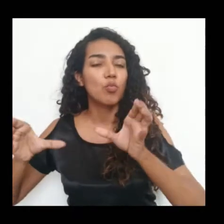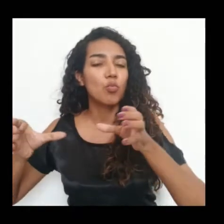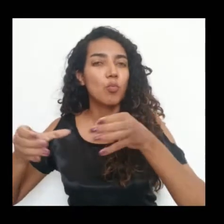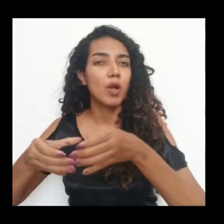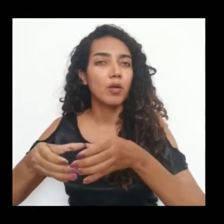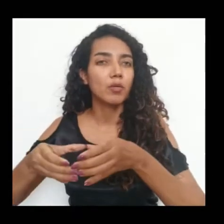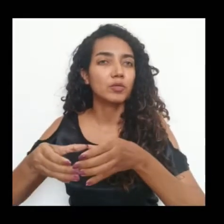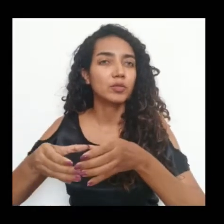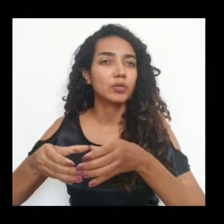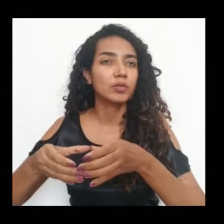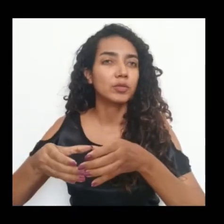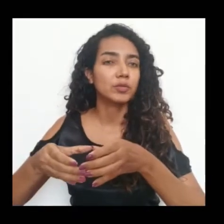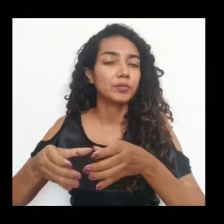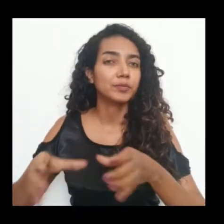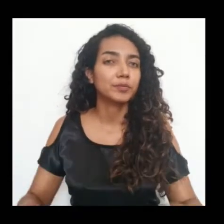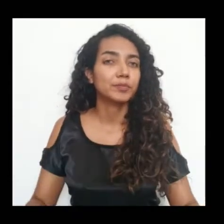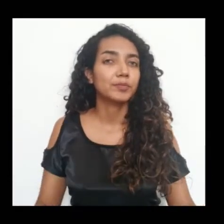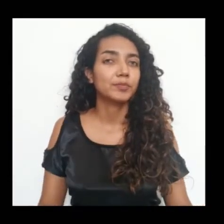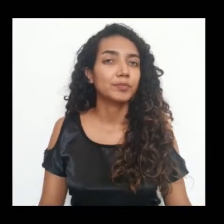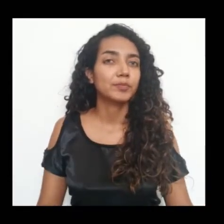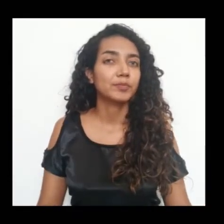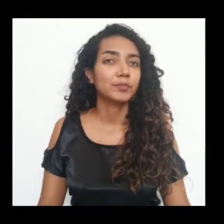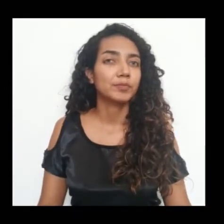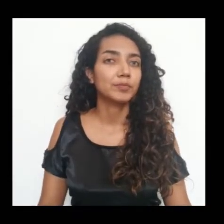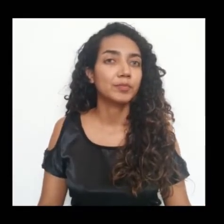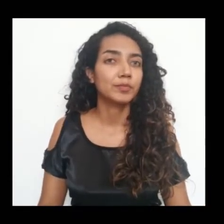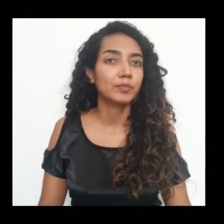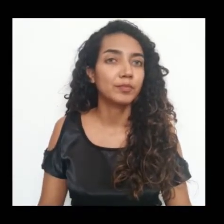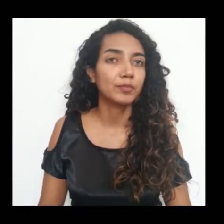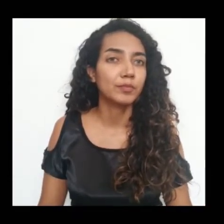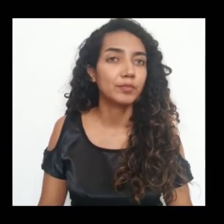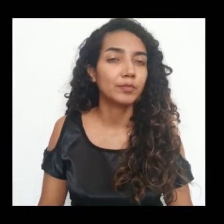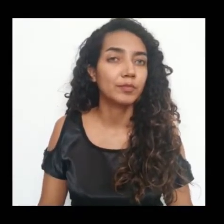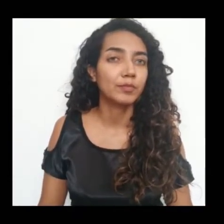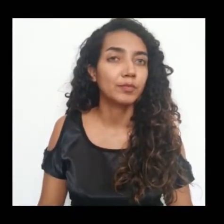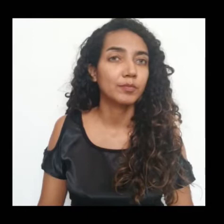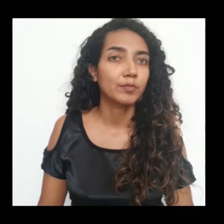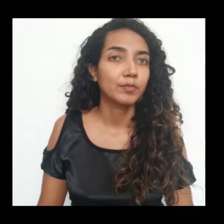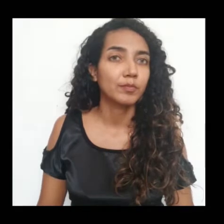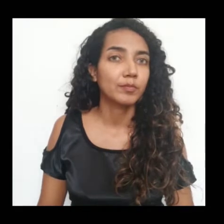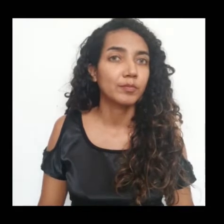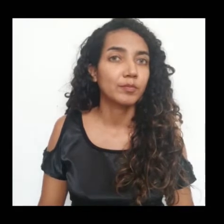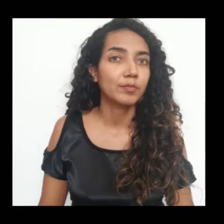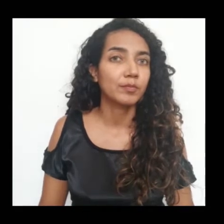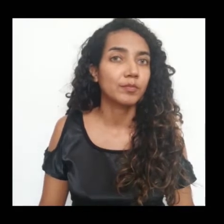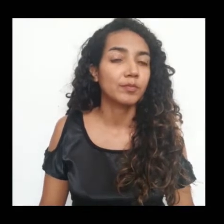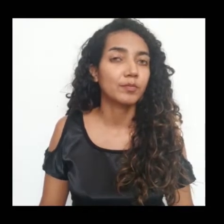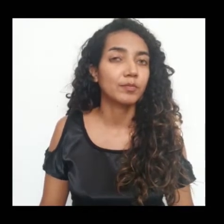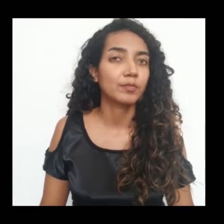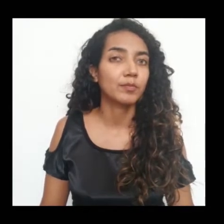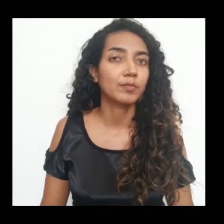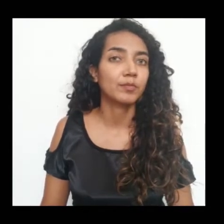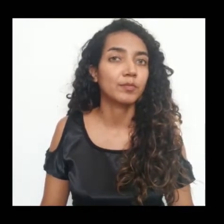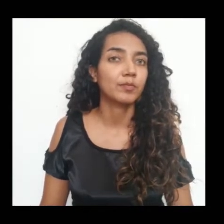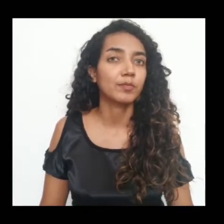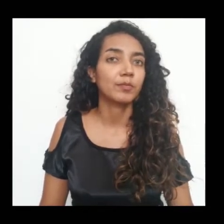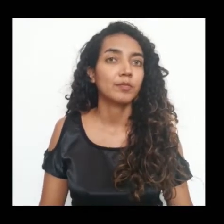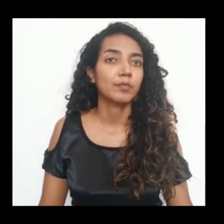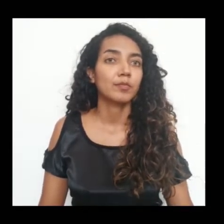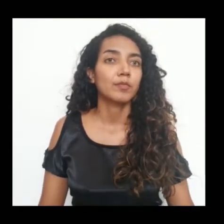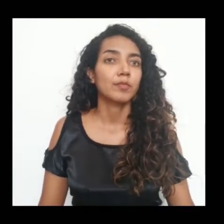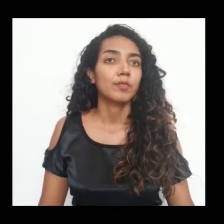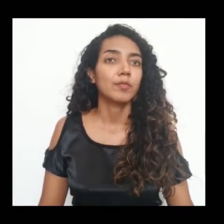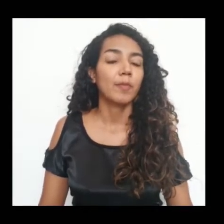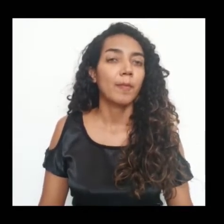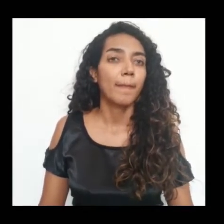foram daquela classe, eles foram declarados como public, significa dizer que qualquer classe em qualquer pacote